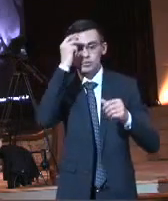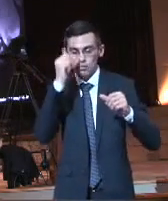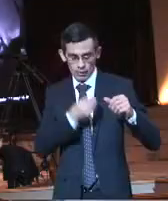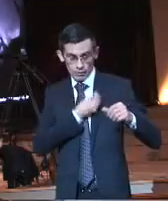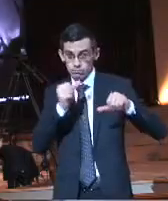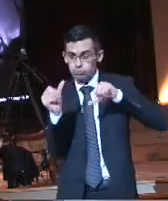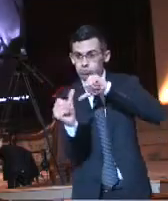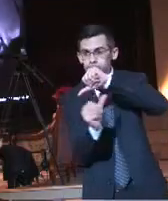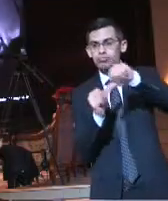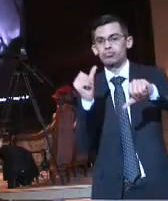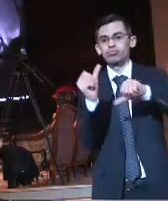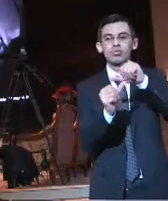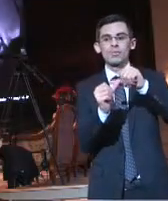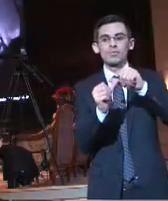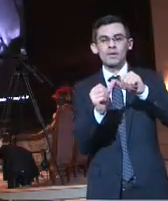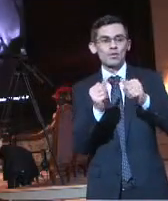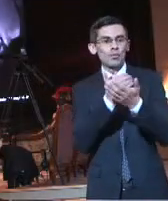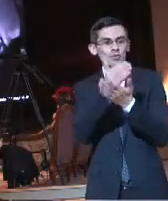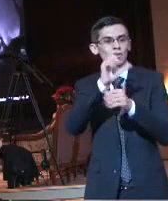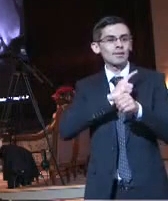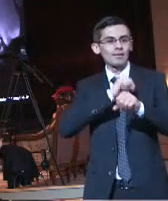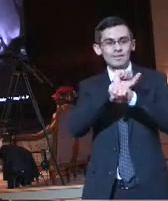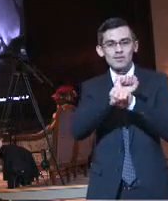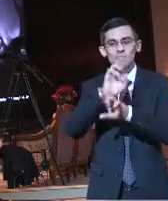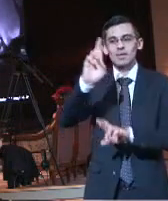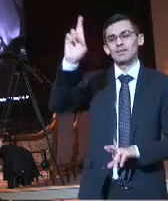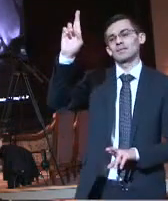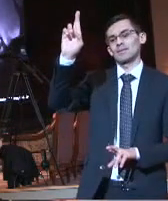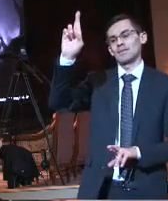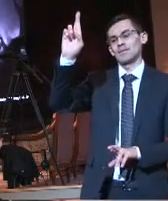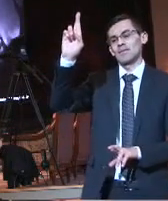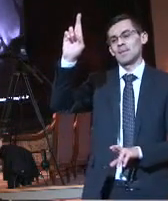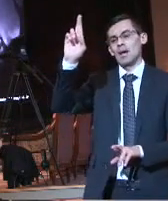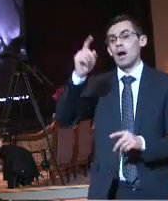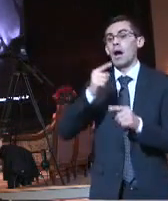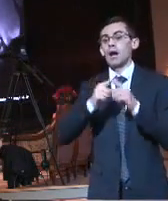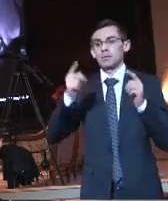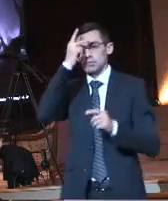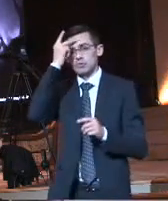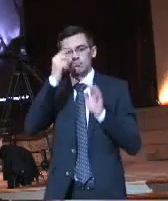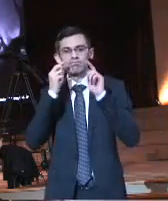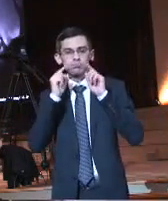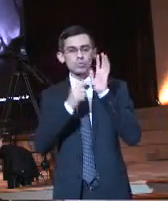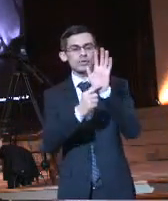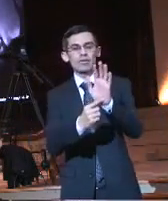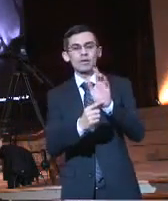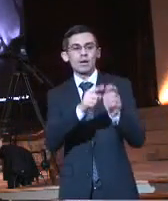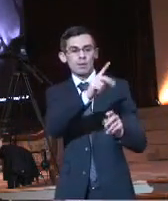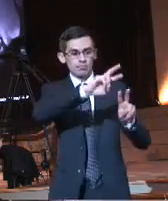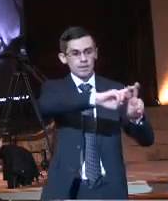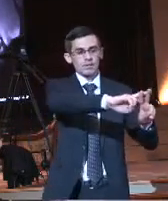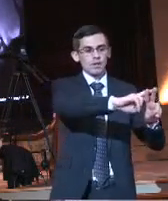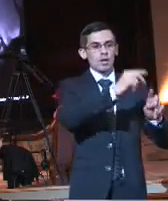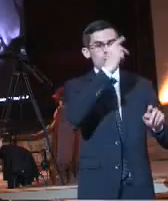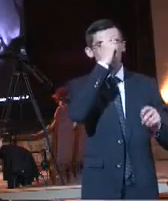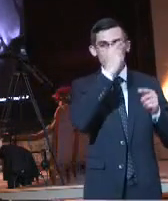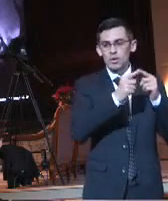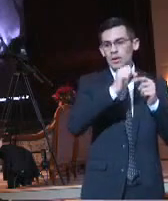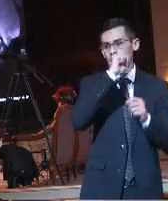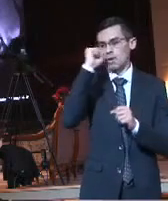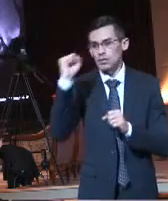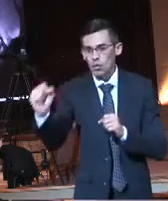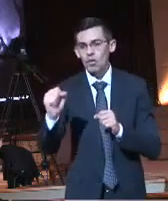quando a gente faz as piores das besteiras, aí aparecia condenado por assassinato, condenado por não sei o quê, condenado por não sei